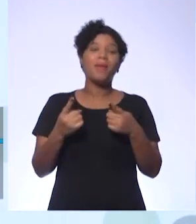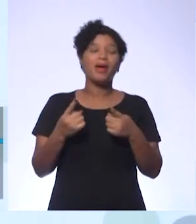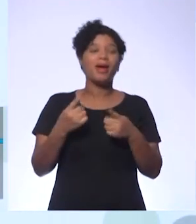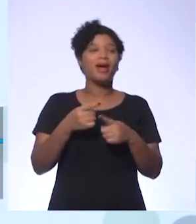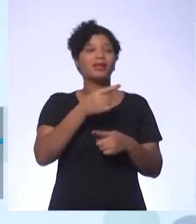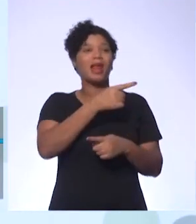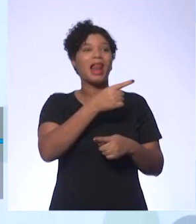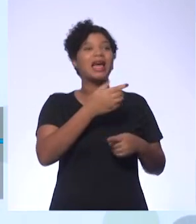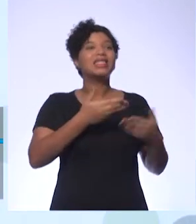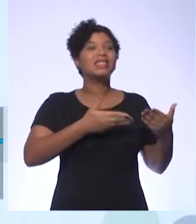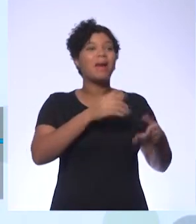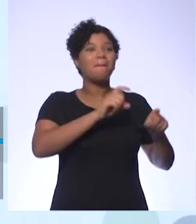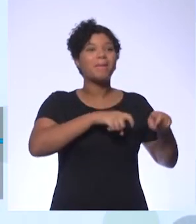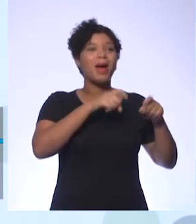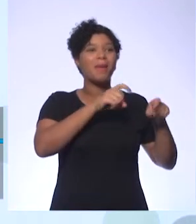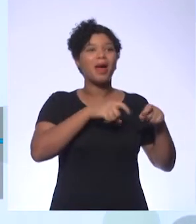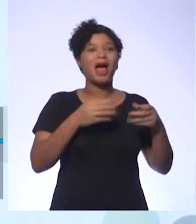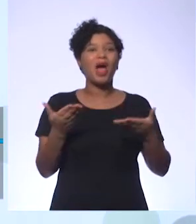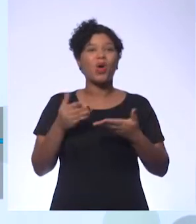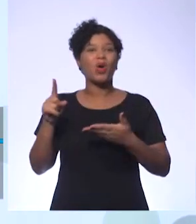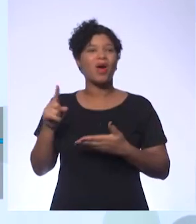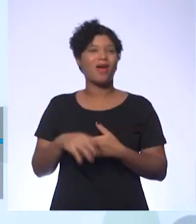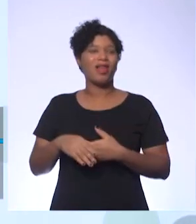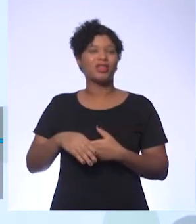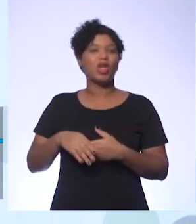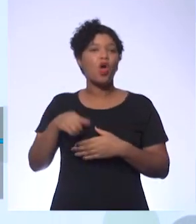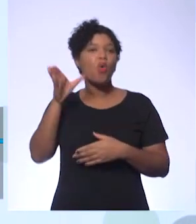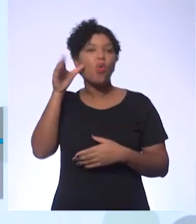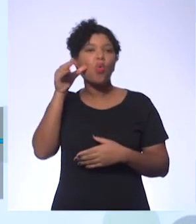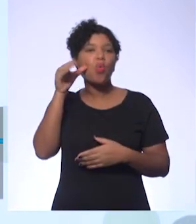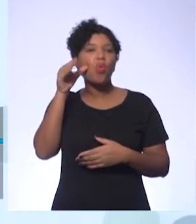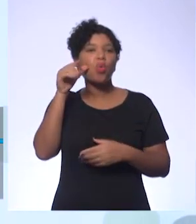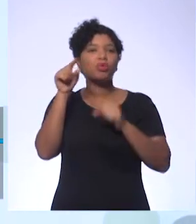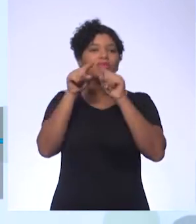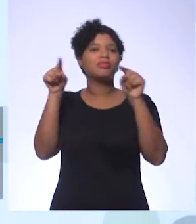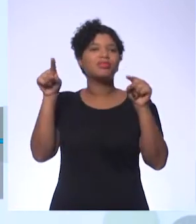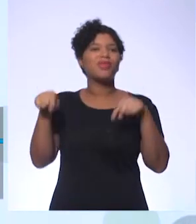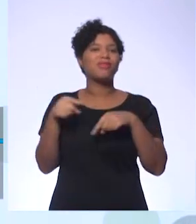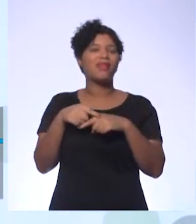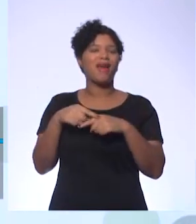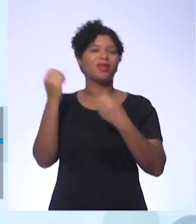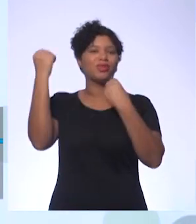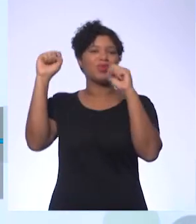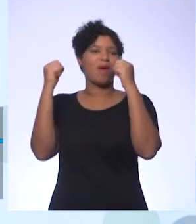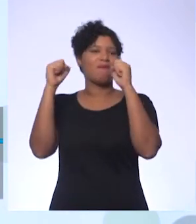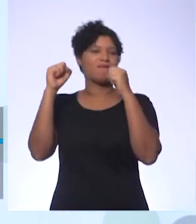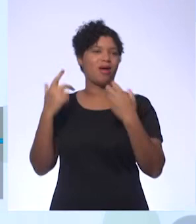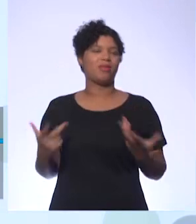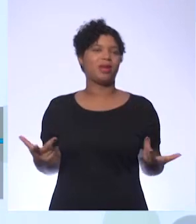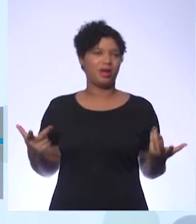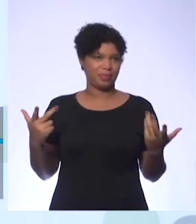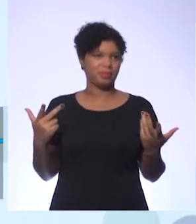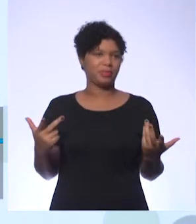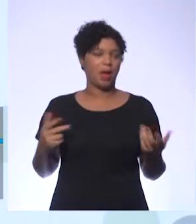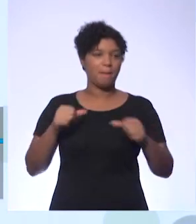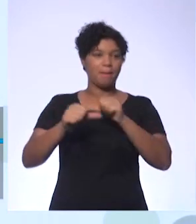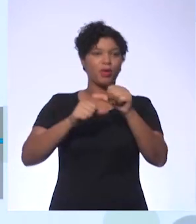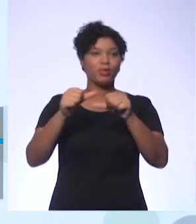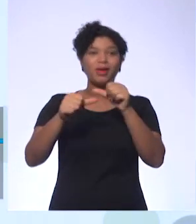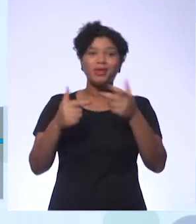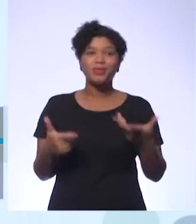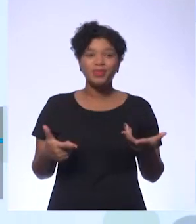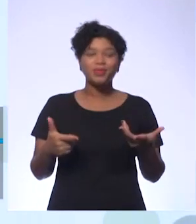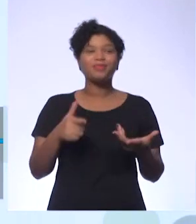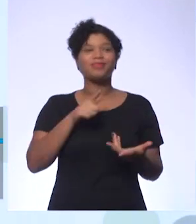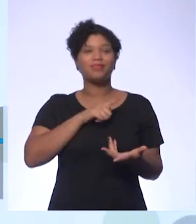A partir de agora, eles são proletários, eles são operários de uma fábrica. E nós temos também essa apropriação